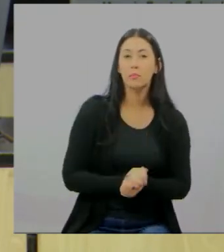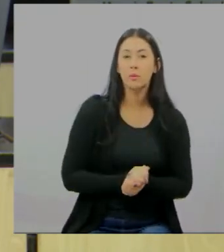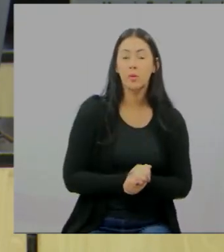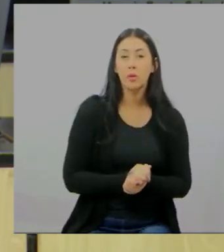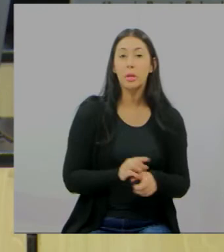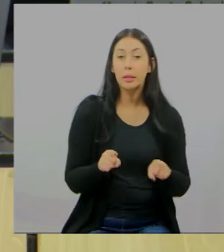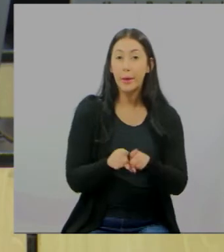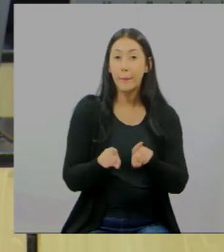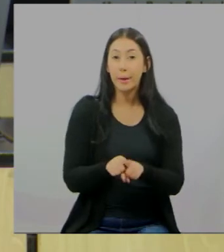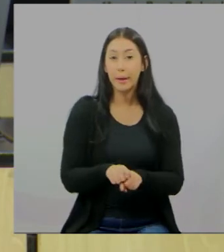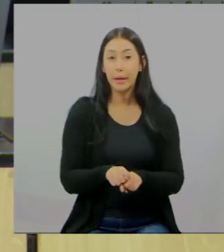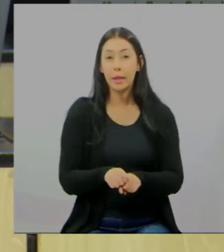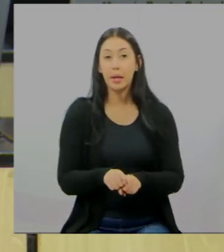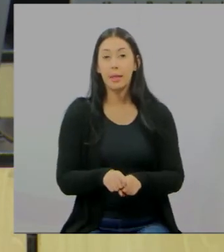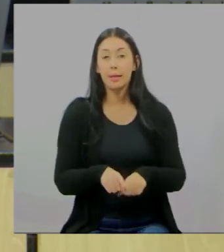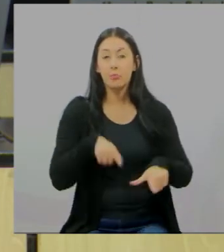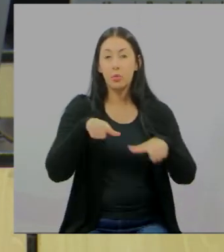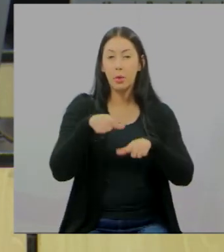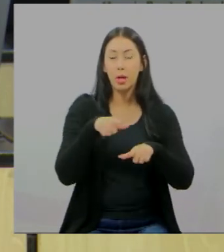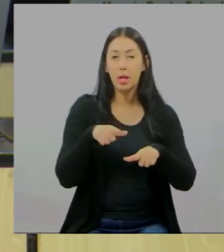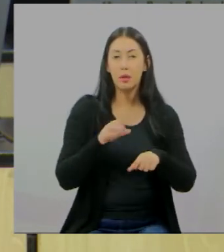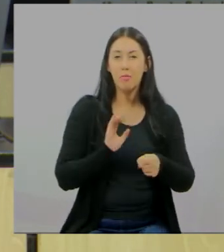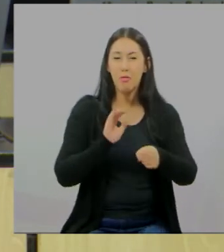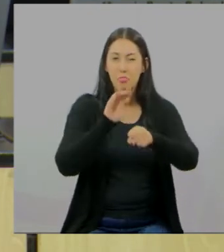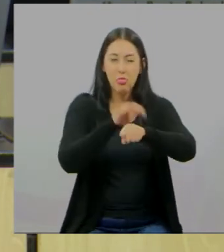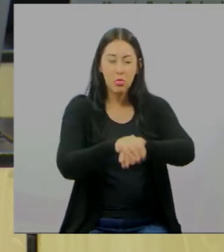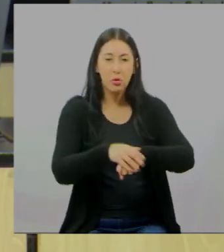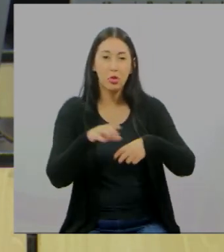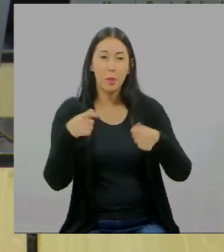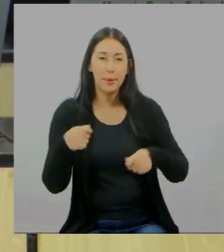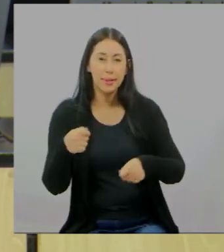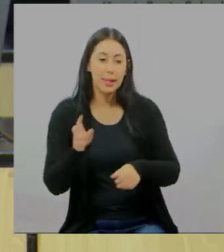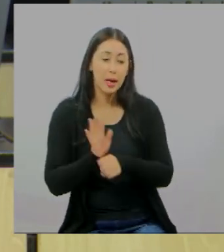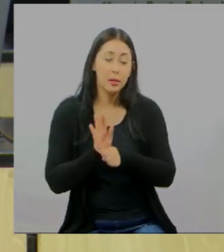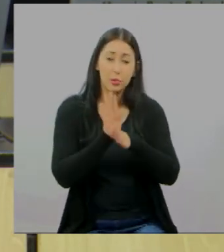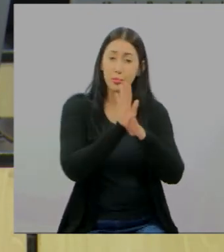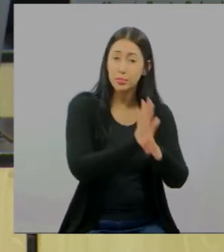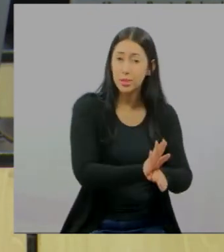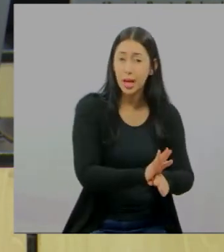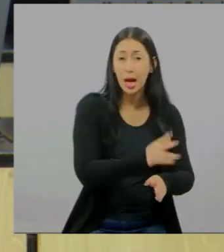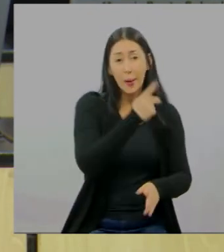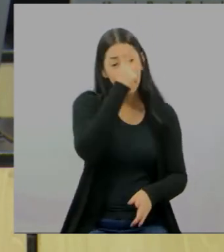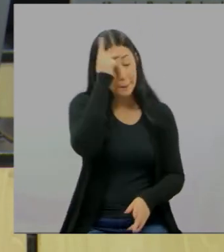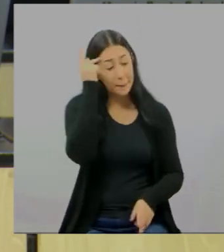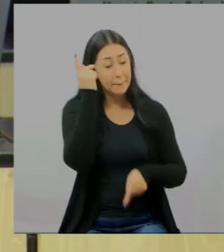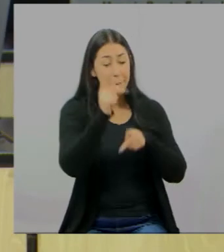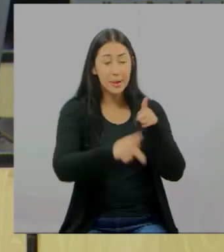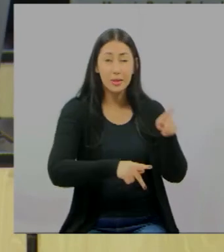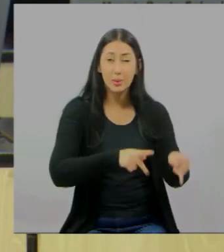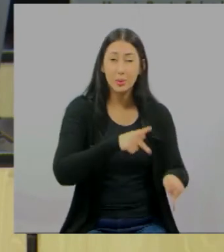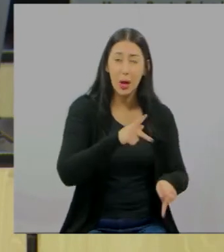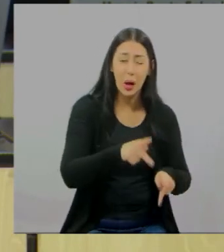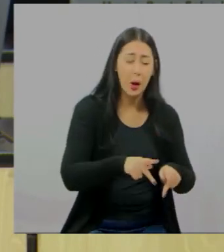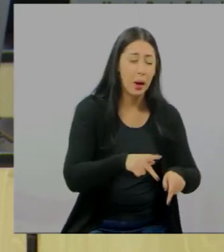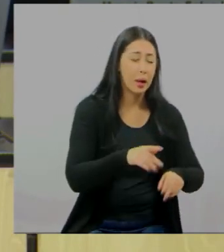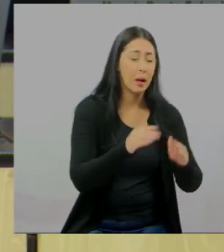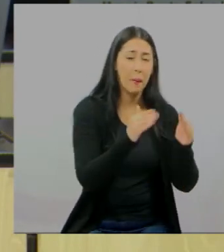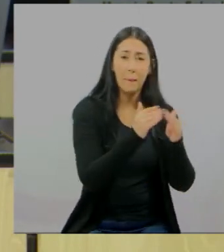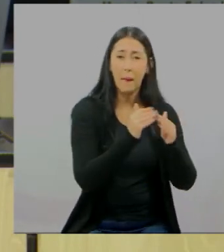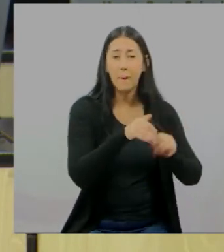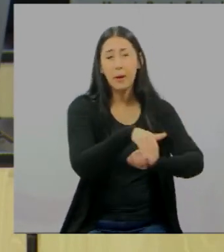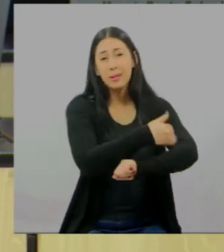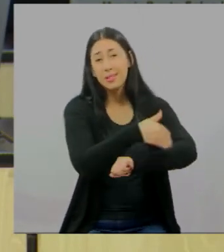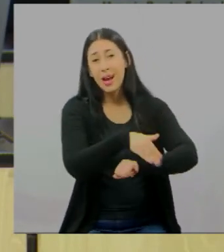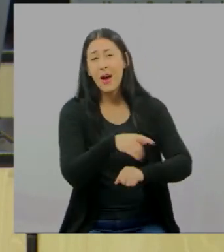noturno, das 18 às 5 horas, ronda social e consultório de rua, acolhimento às pessoas em situação de rua, em locais de exposição